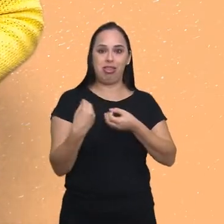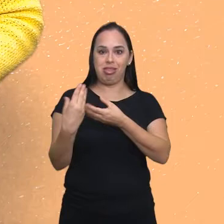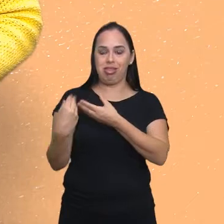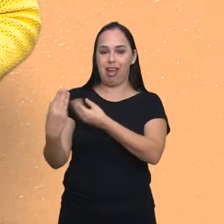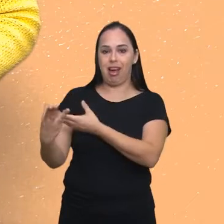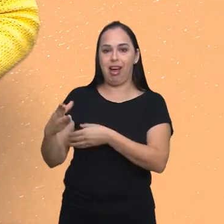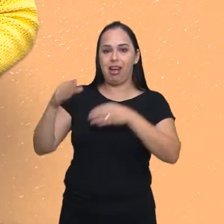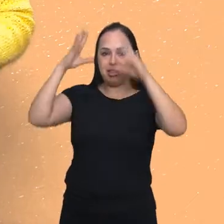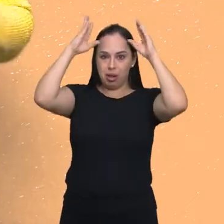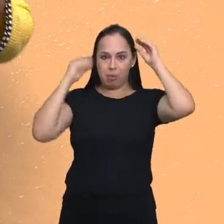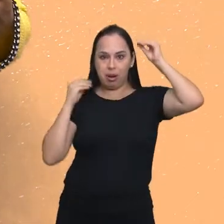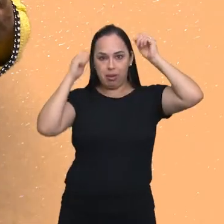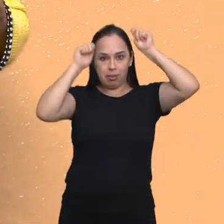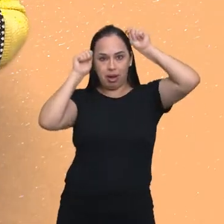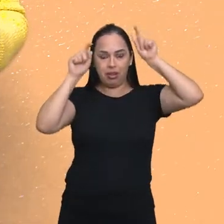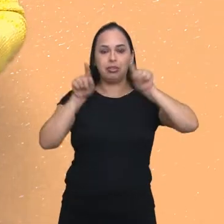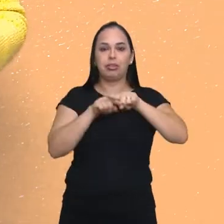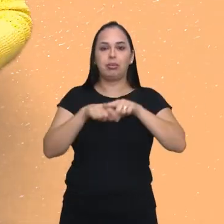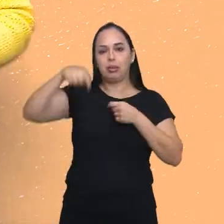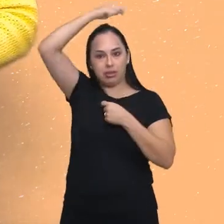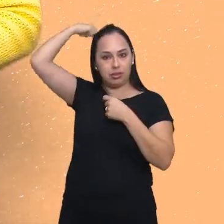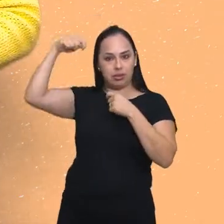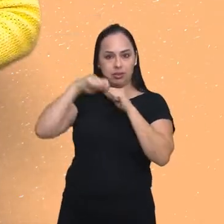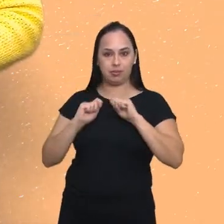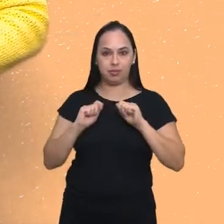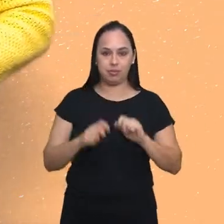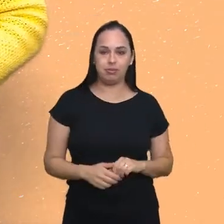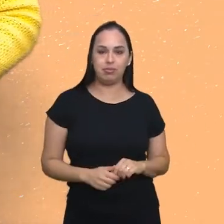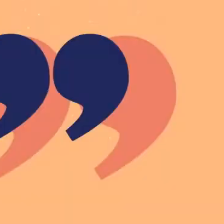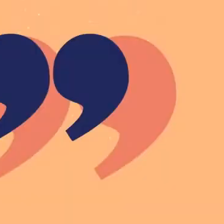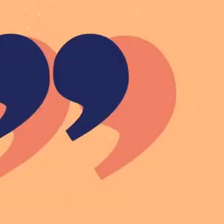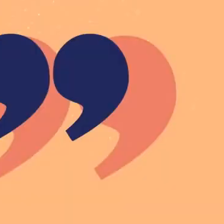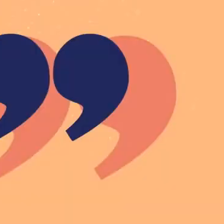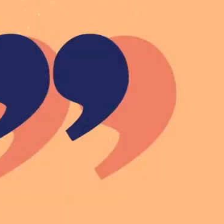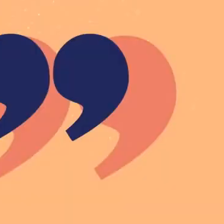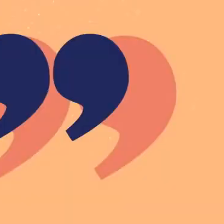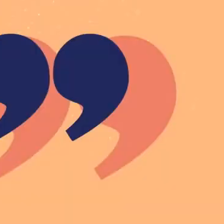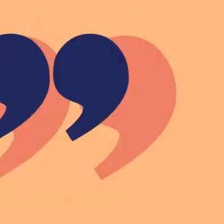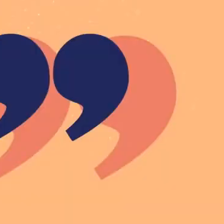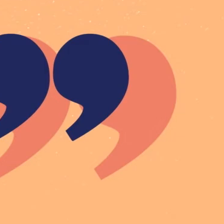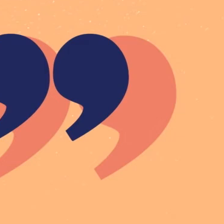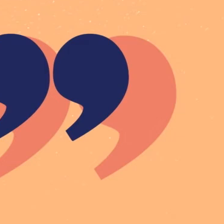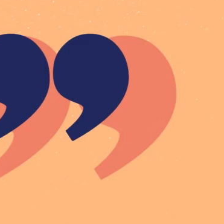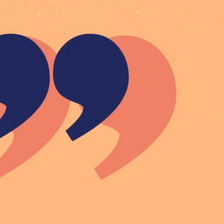de próteses de mamas, perucas e lenços. É daqui a pouco.